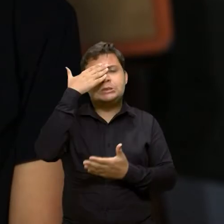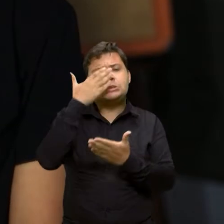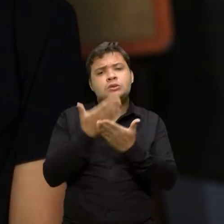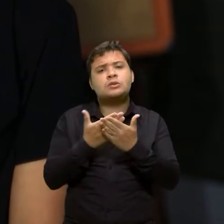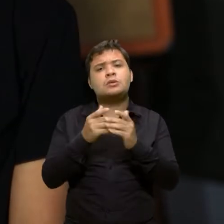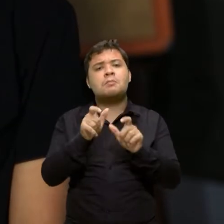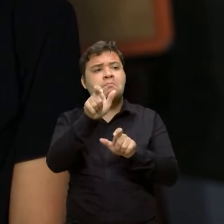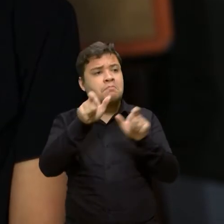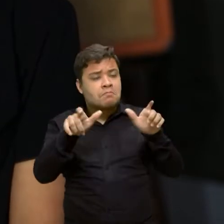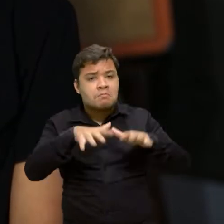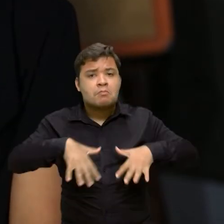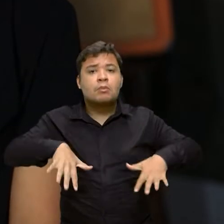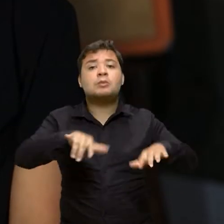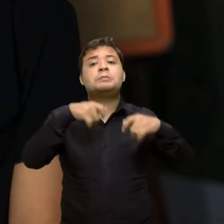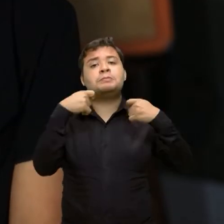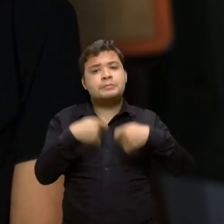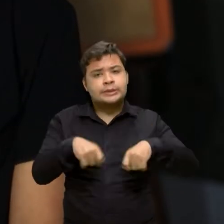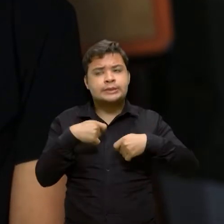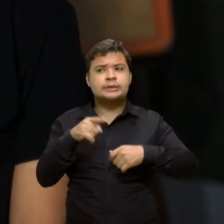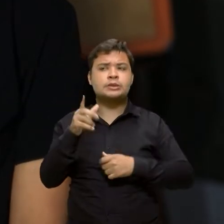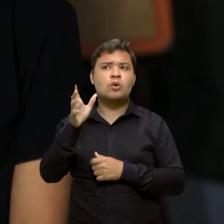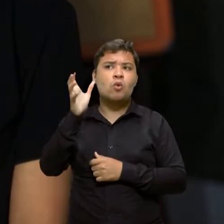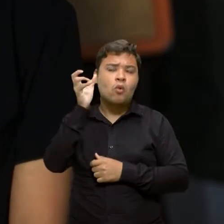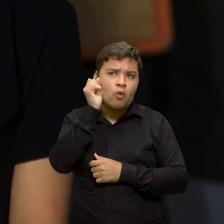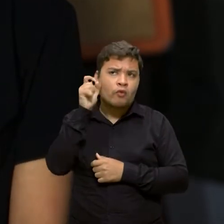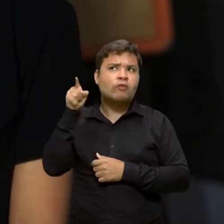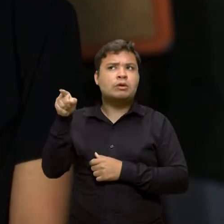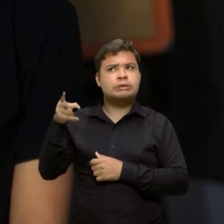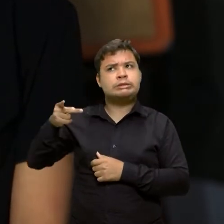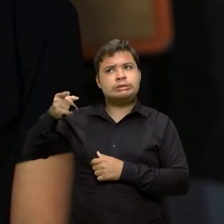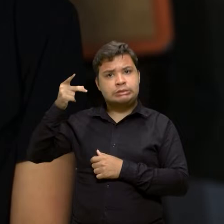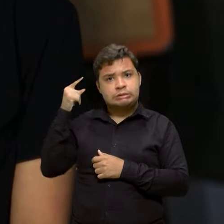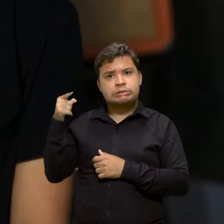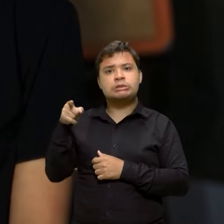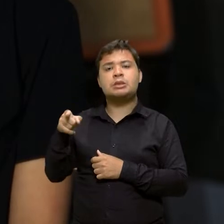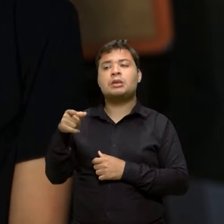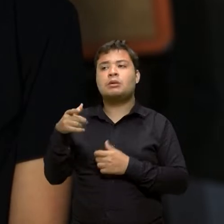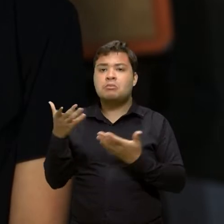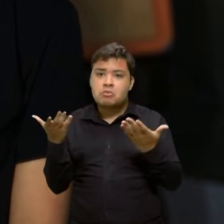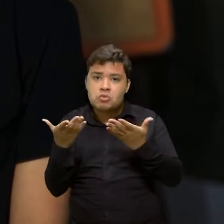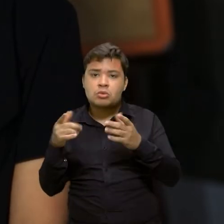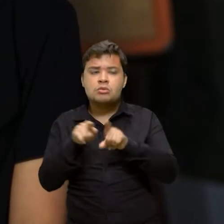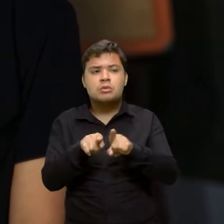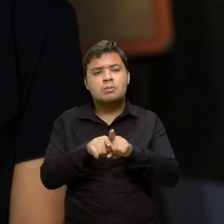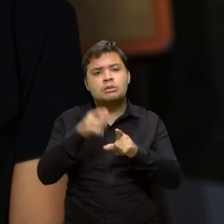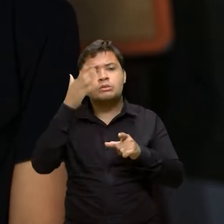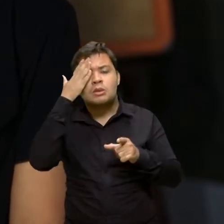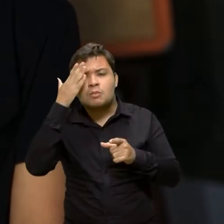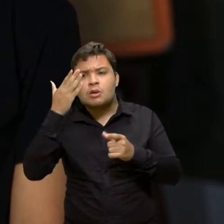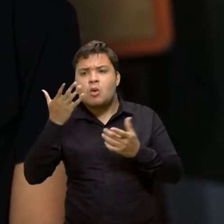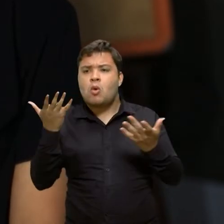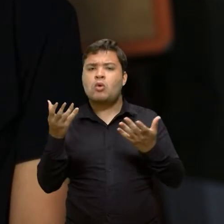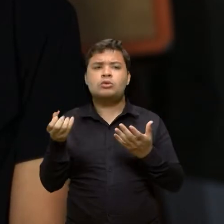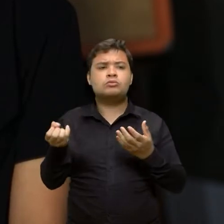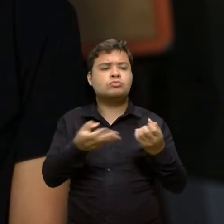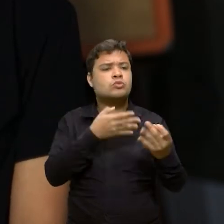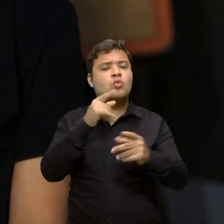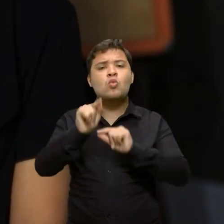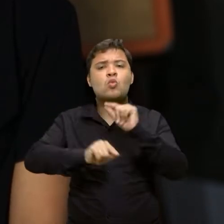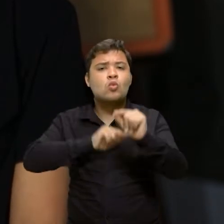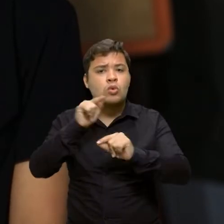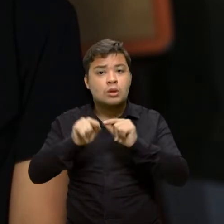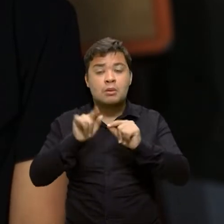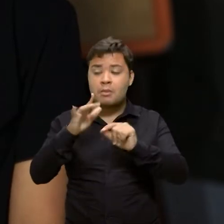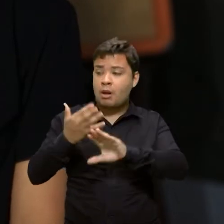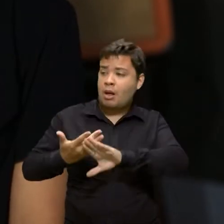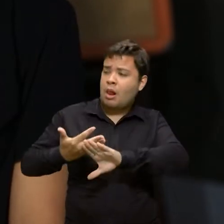a galera precisa ouvir mesmo, sabe? Eu acho que é bom a gente estar antenado com o que está rolando aí atualmente e tal, mas é bom a gente saber de